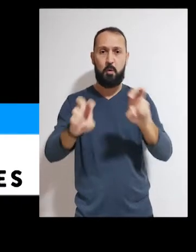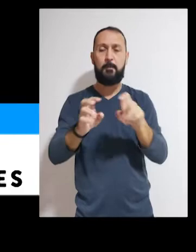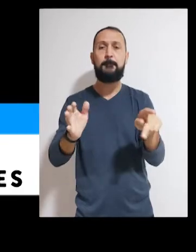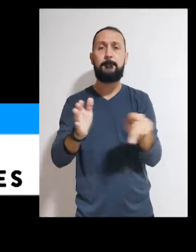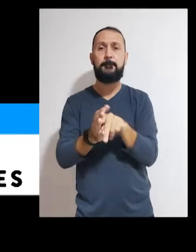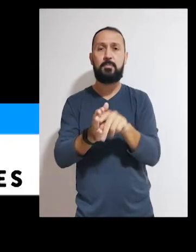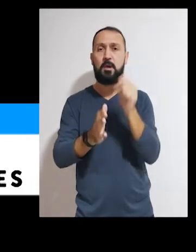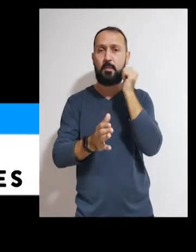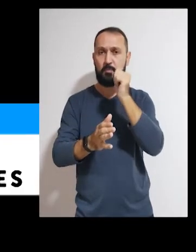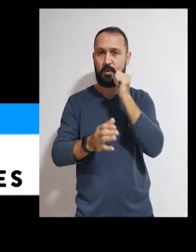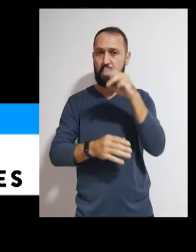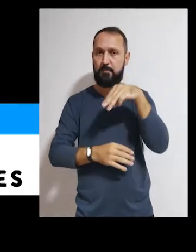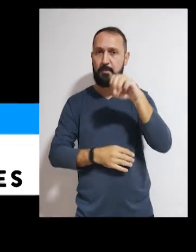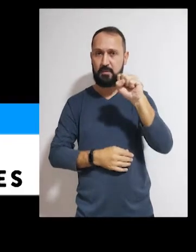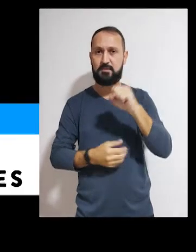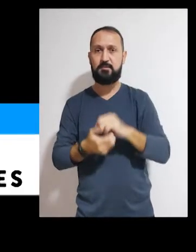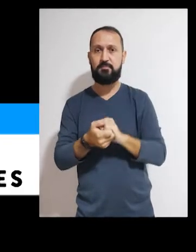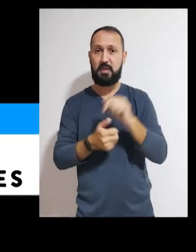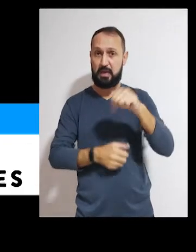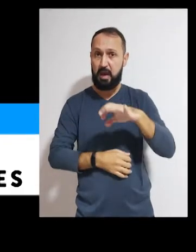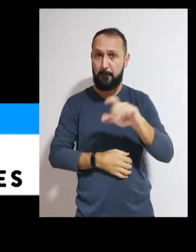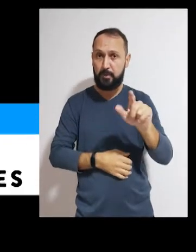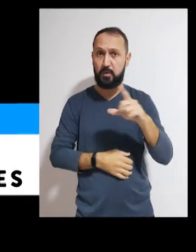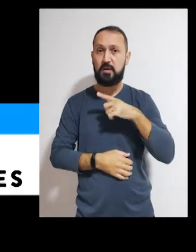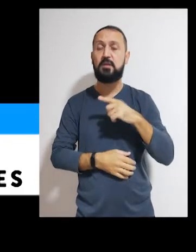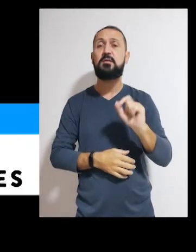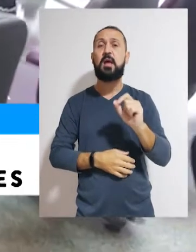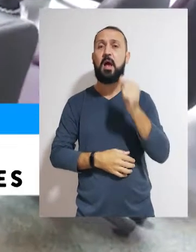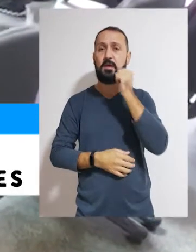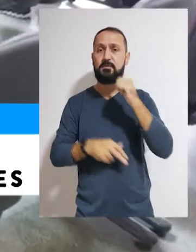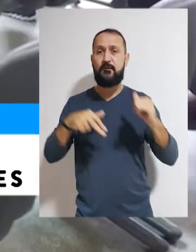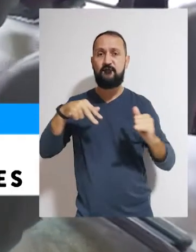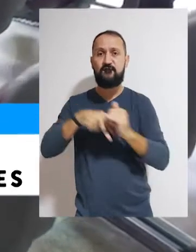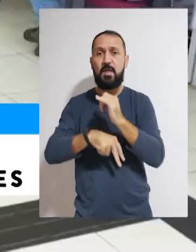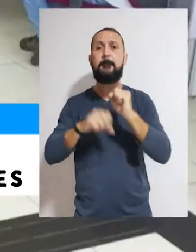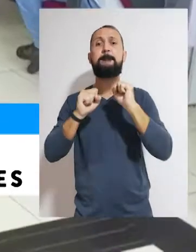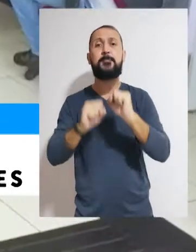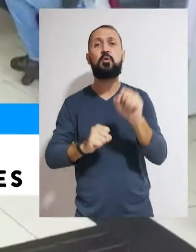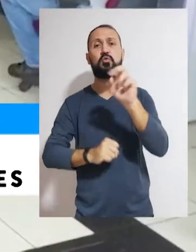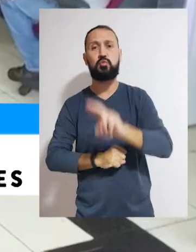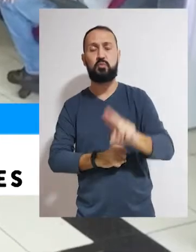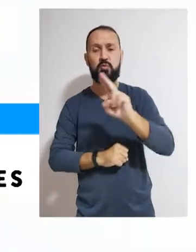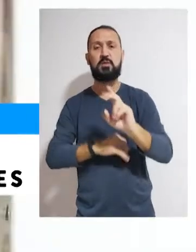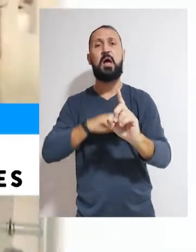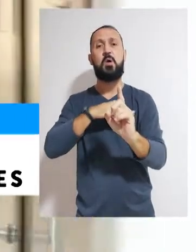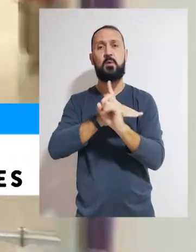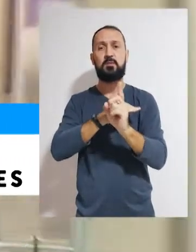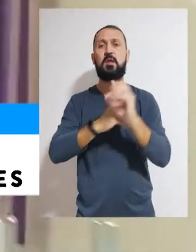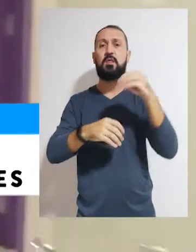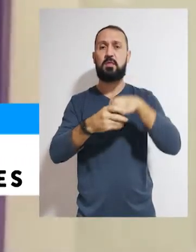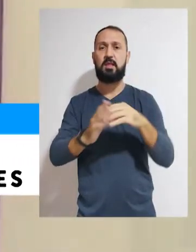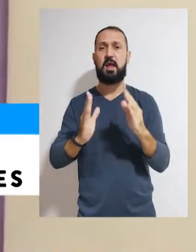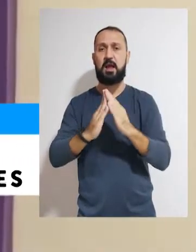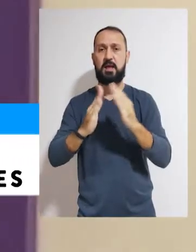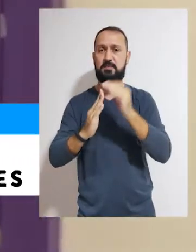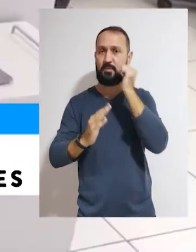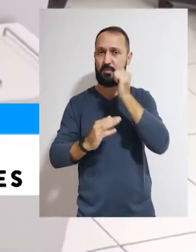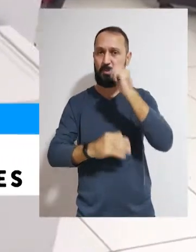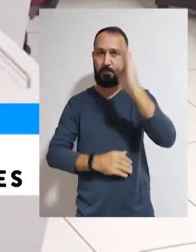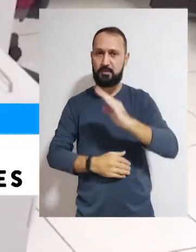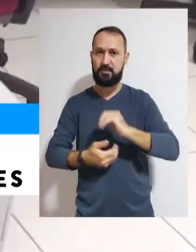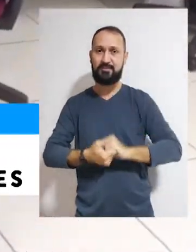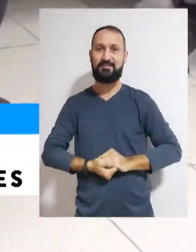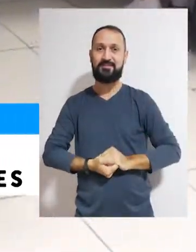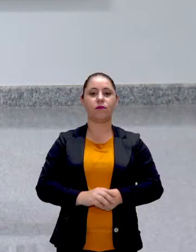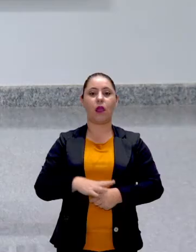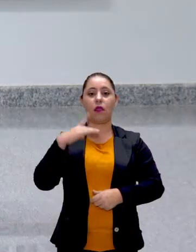Digital, na funcionalidade Mulher MS. Em Campo Grande, as vítimas também contam com o atendimento na Casa da